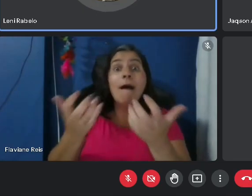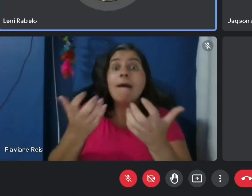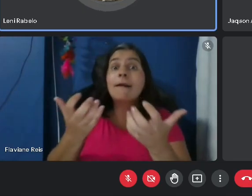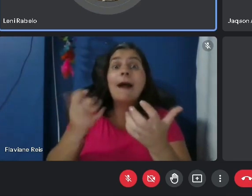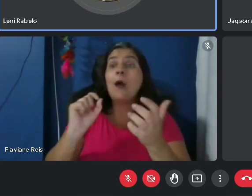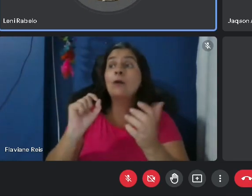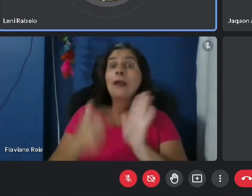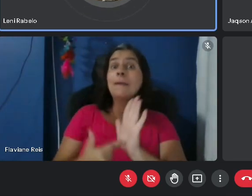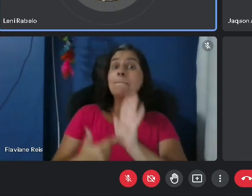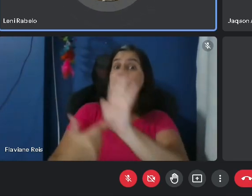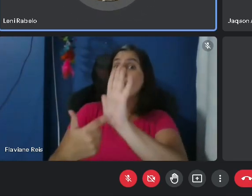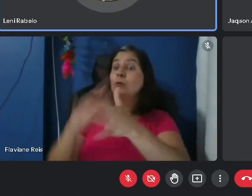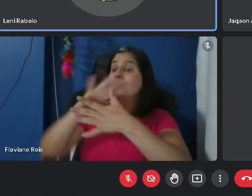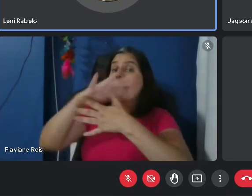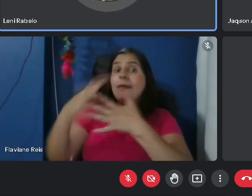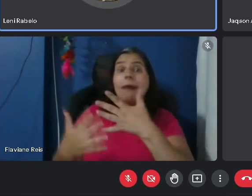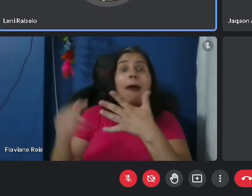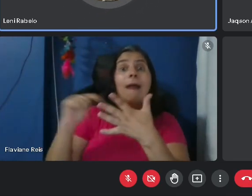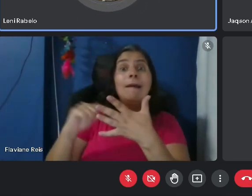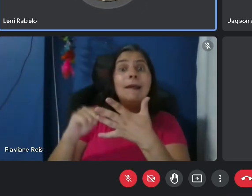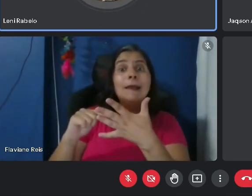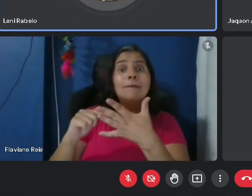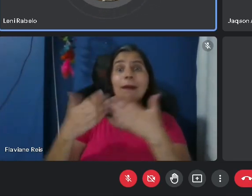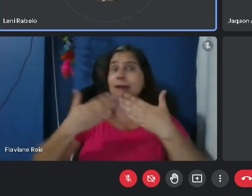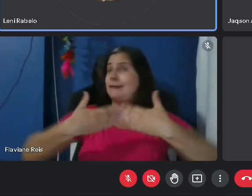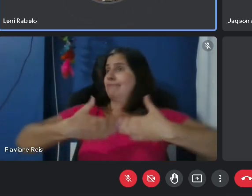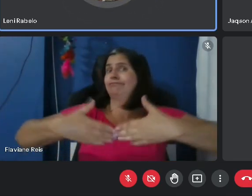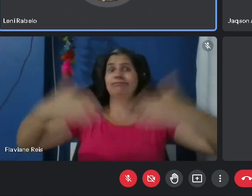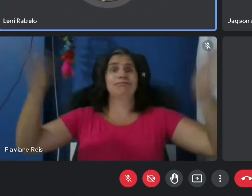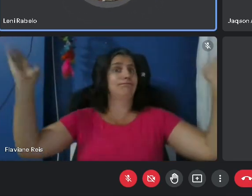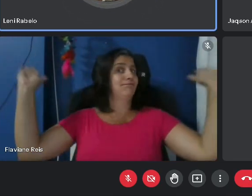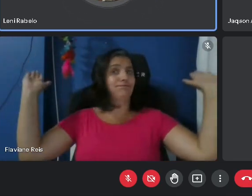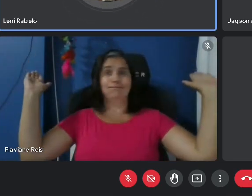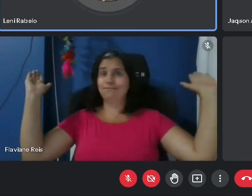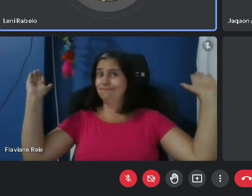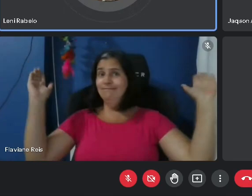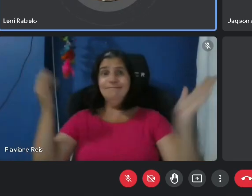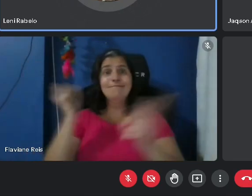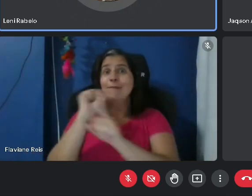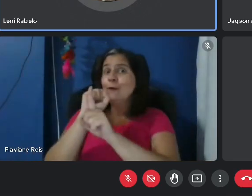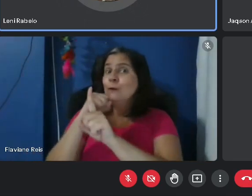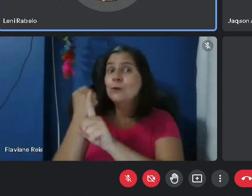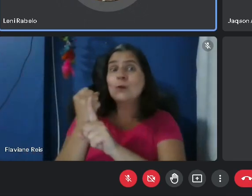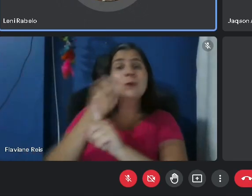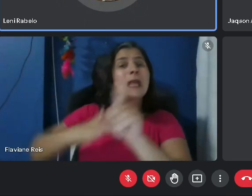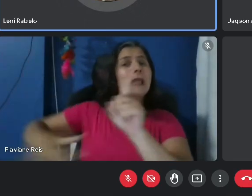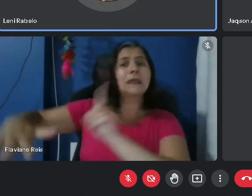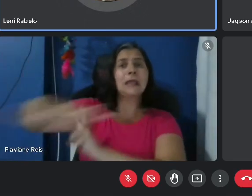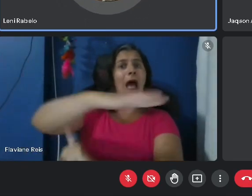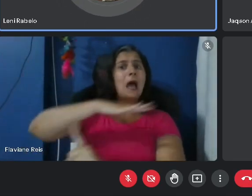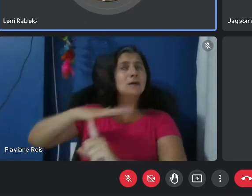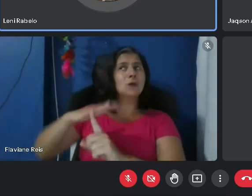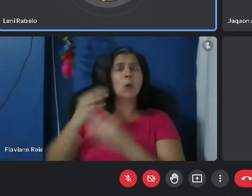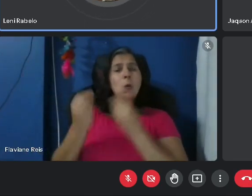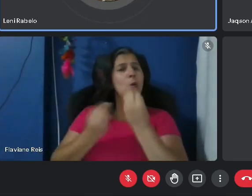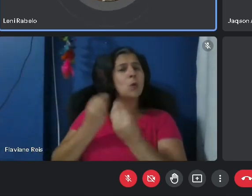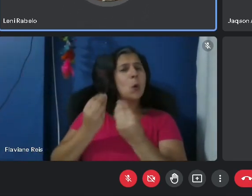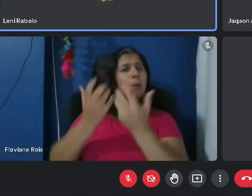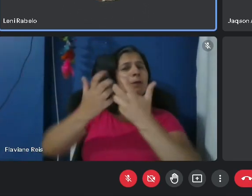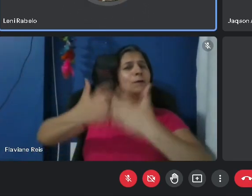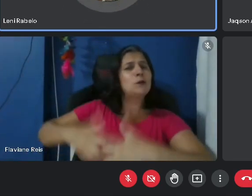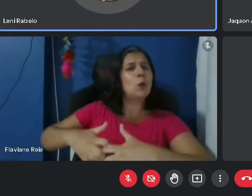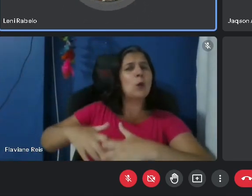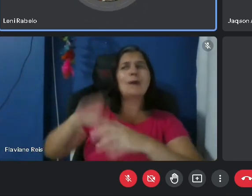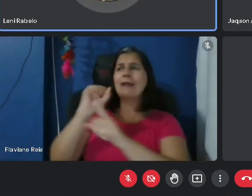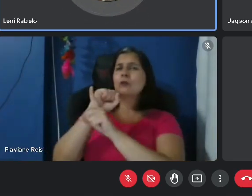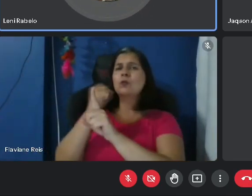das escolas? Não, não é só dentro das escolas. As políticas públicas aqui têm que mostrar essa importância da língua de sinais.